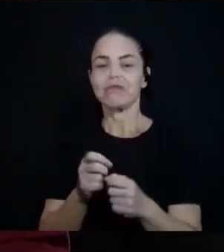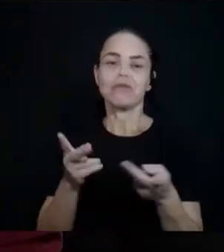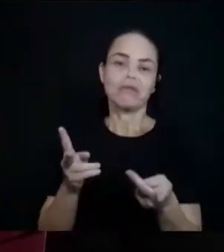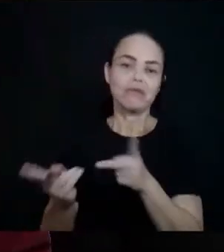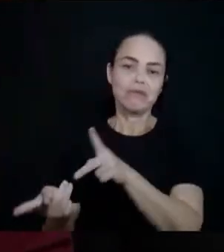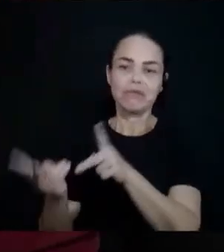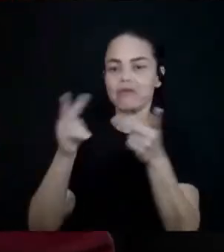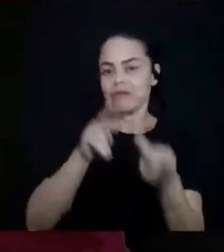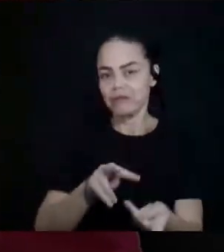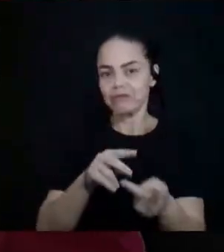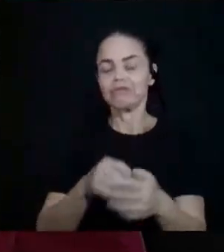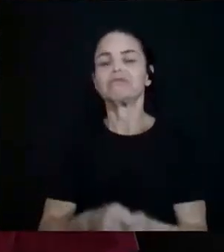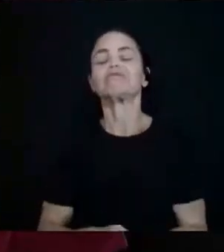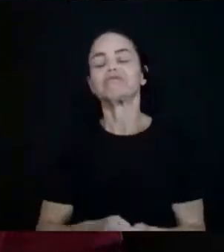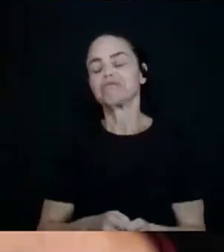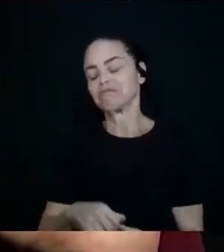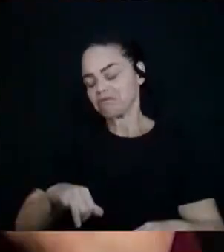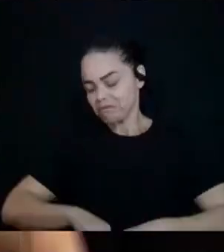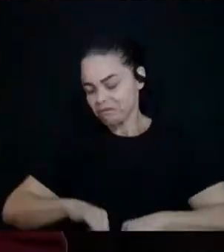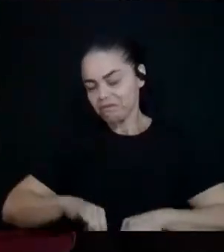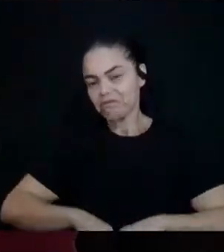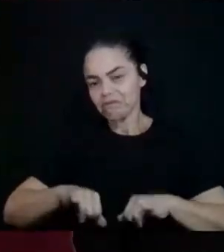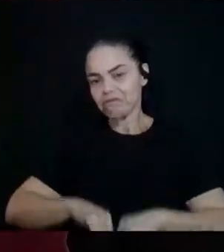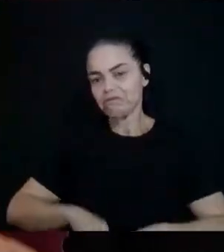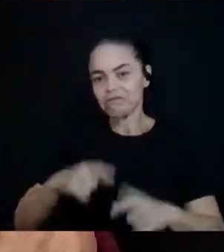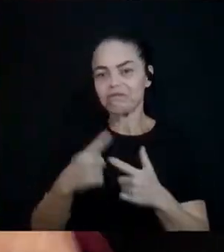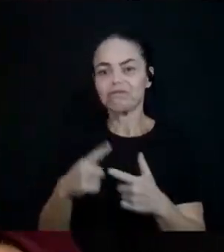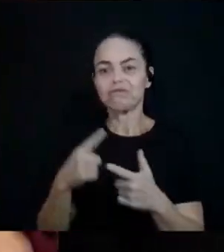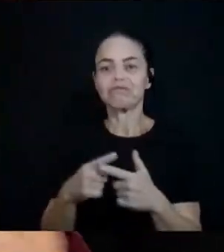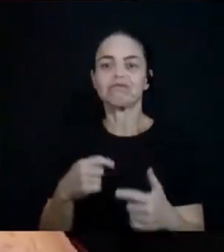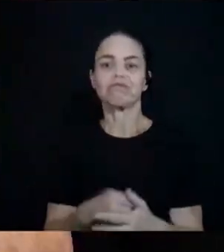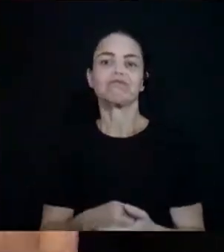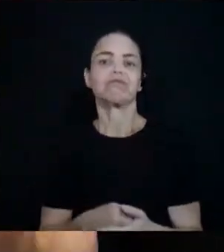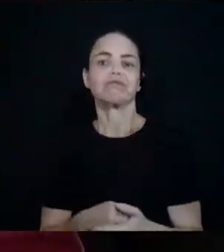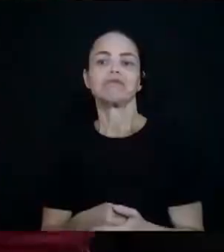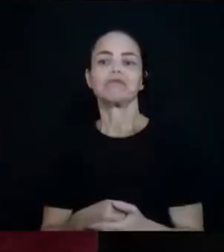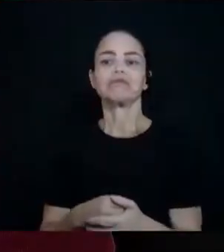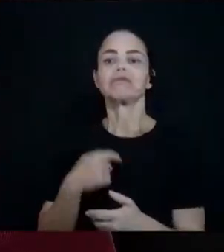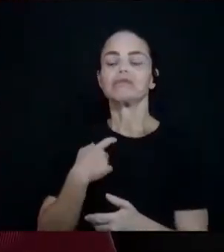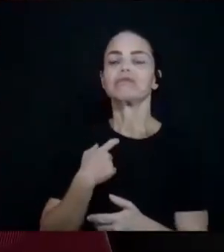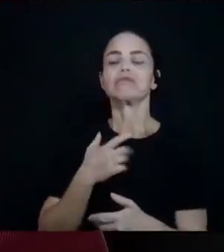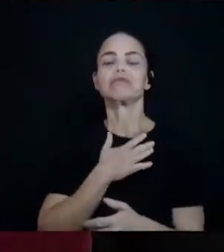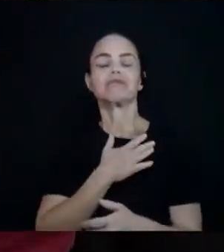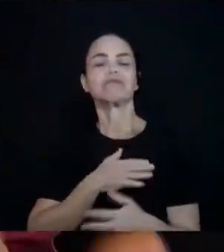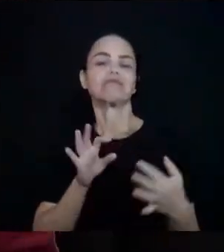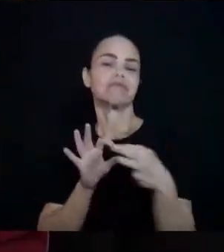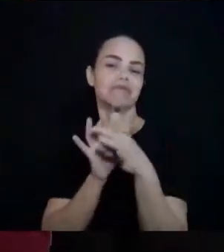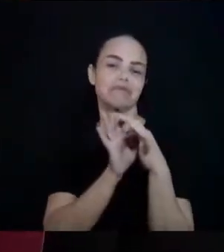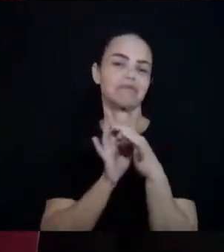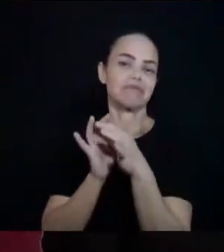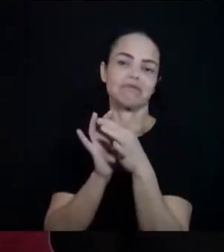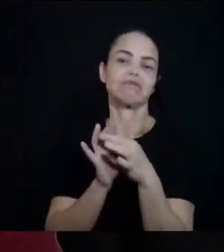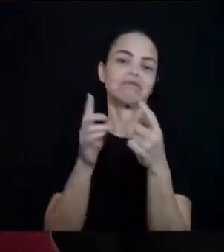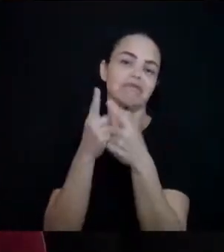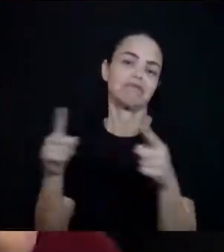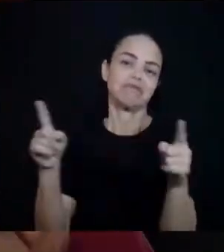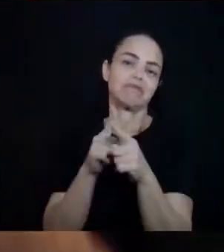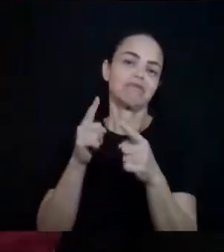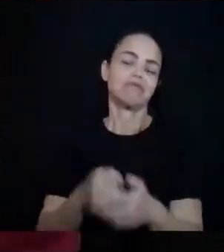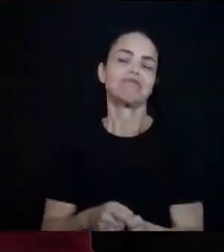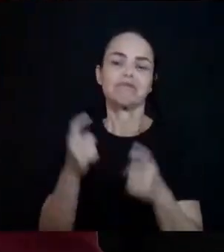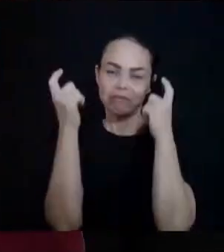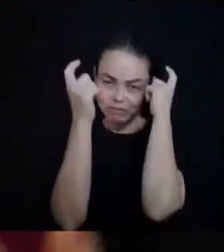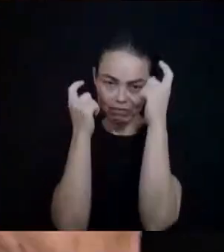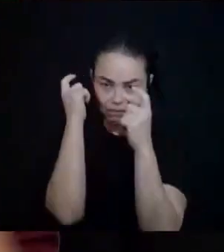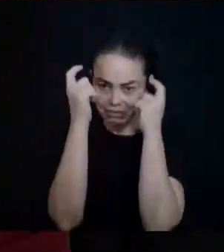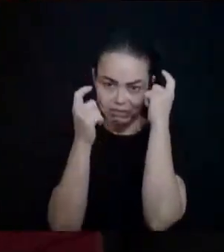foi muito sofrida para a cidade, porque todo mundo estava muito conectado com a orquestra e todo mundo fica preocupado quais seriam